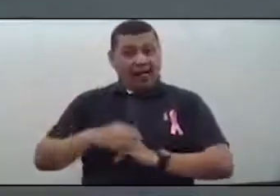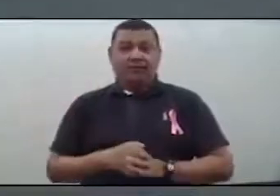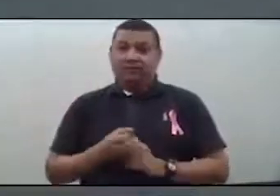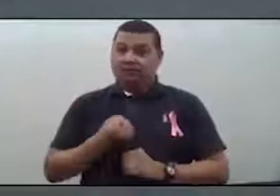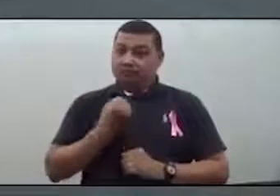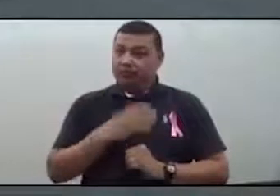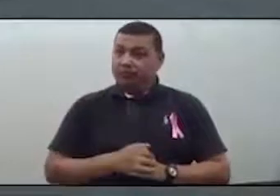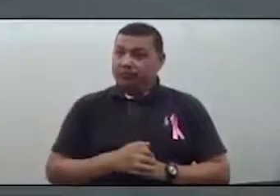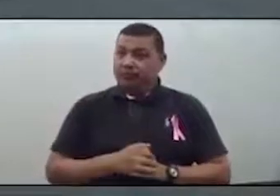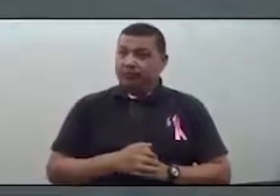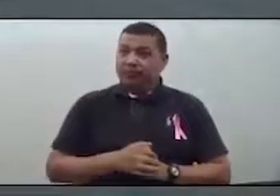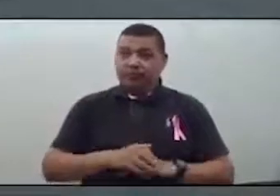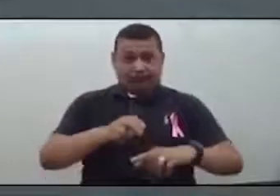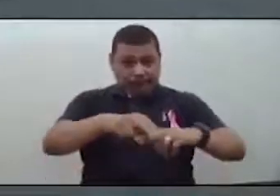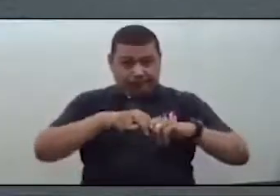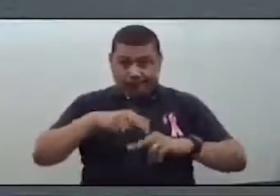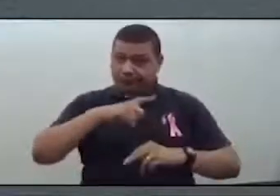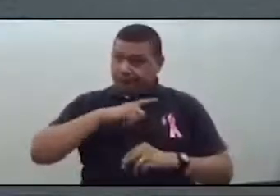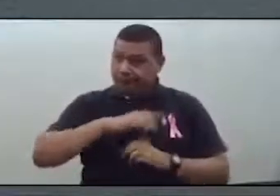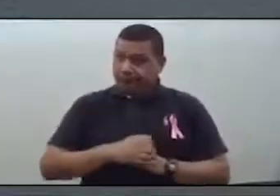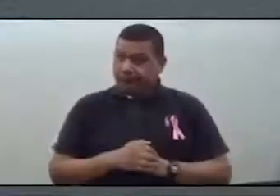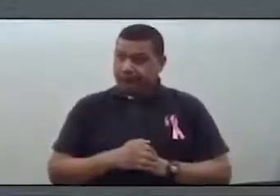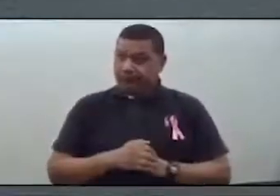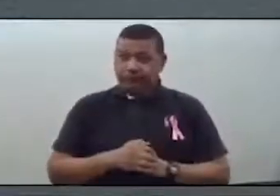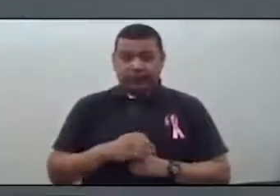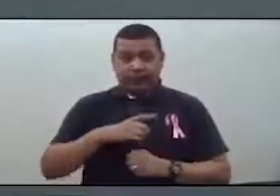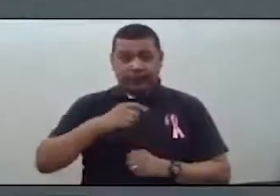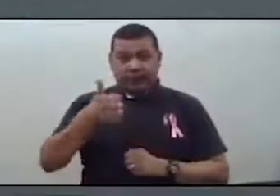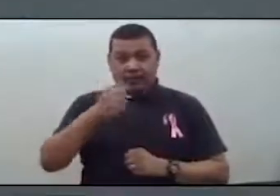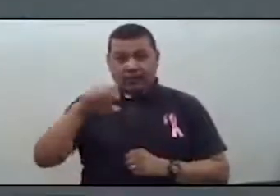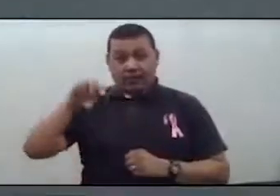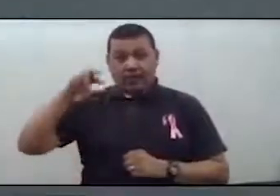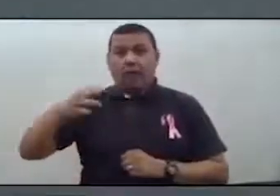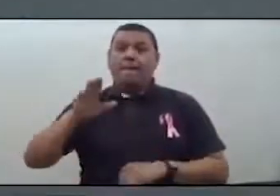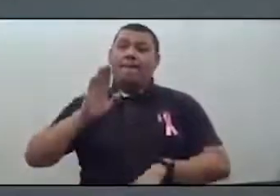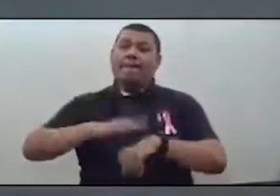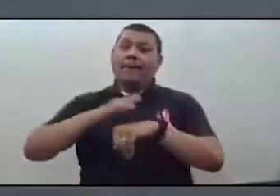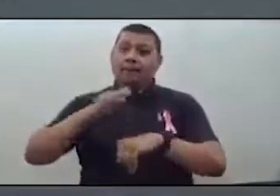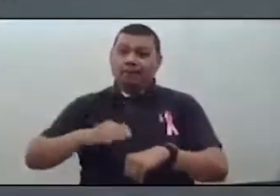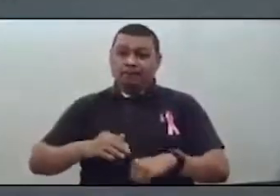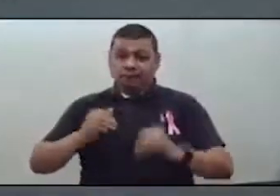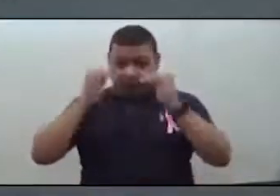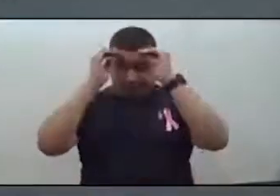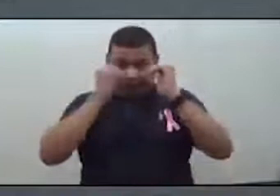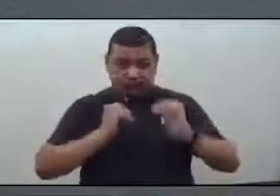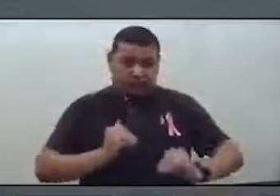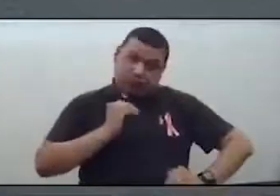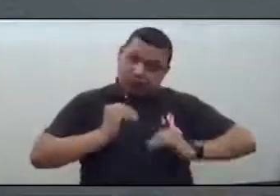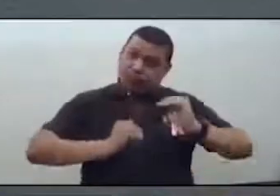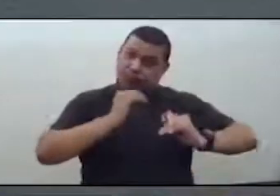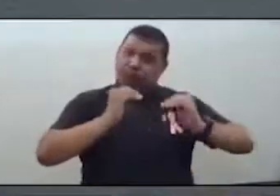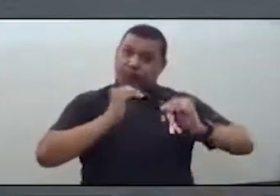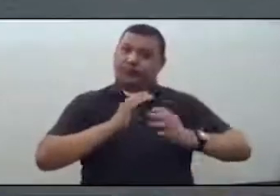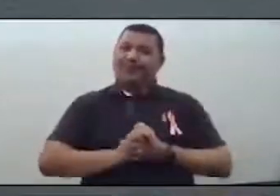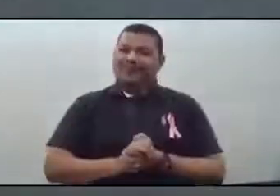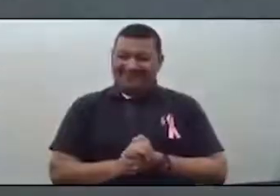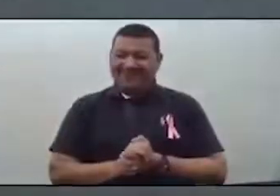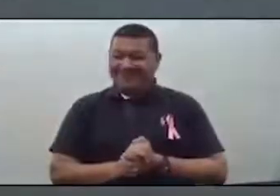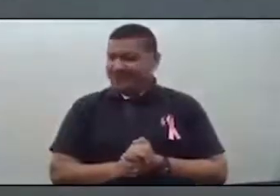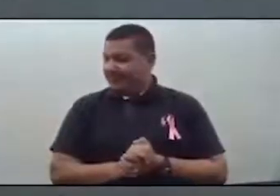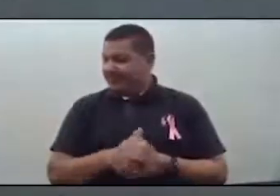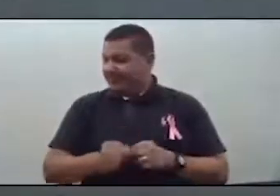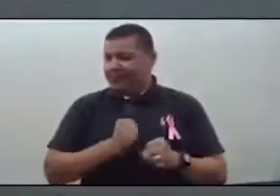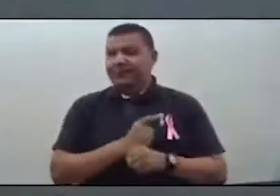R$236 milhões. Então, nós vamos arrecadar aproximadamente R$19 milhões. Seguindo esse ritmo, vereador Zivan, o ano que